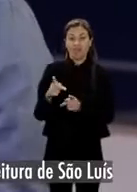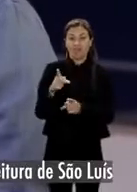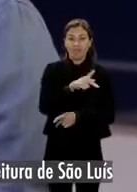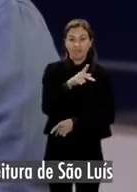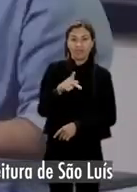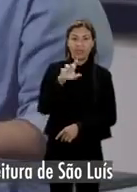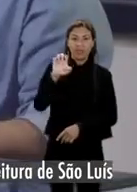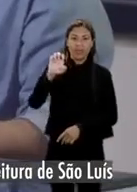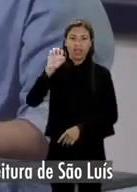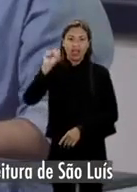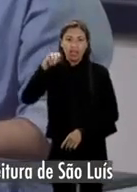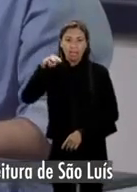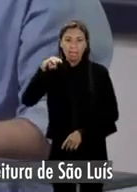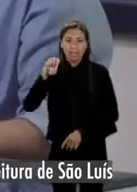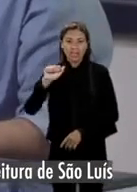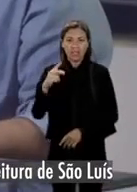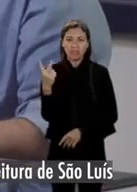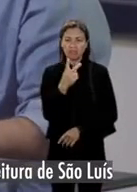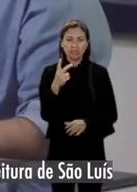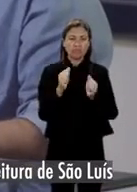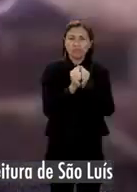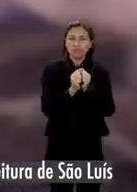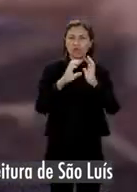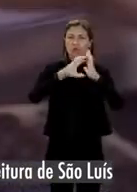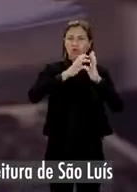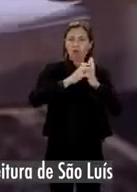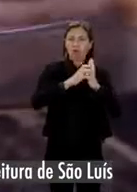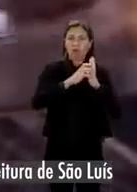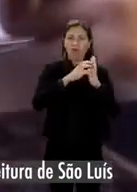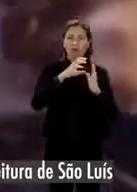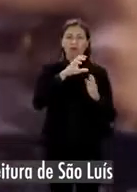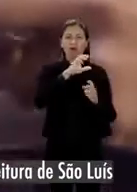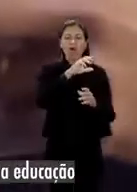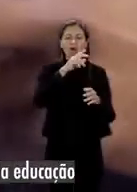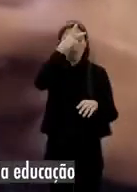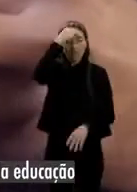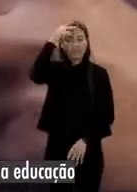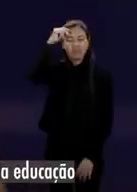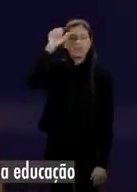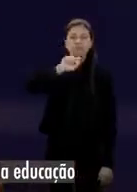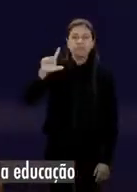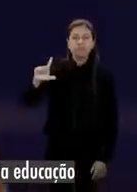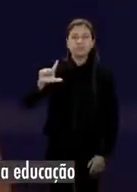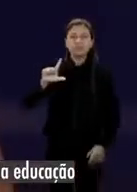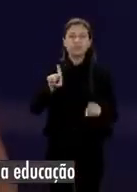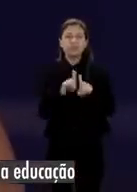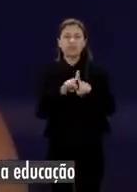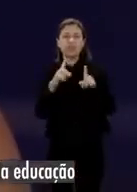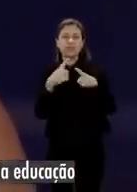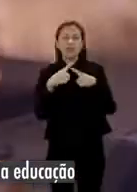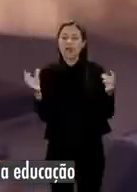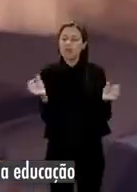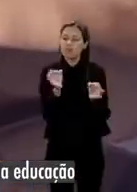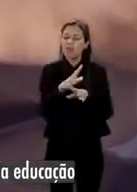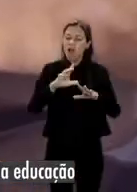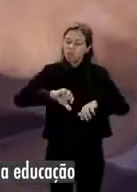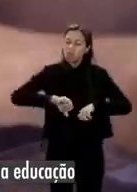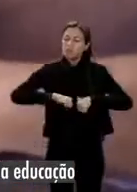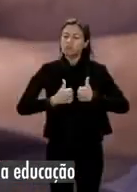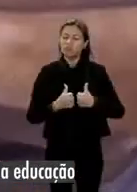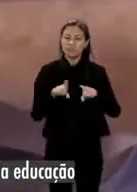convidei a professora Esmênia para ser a nossa companheira de chapa rumo à Prefeitura de São Luís, pelo seu caráter, pela sua competência, pela